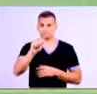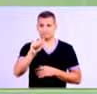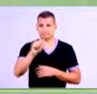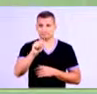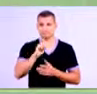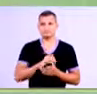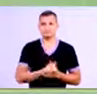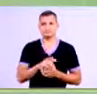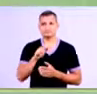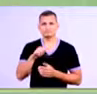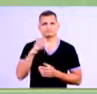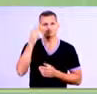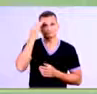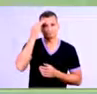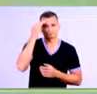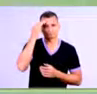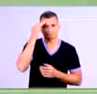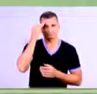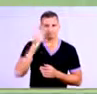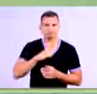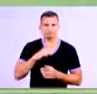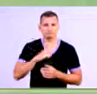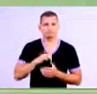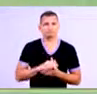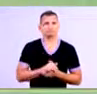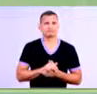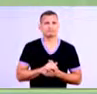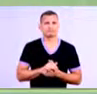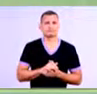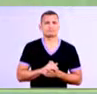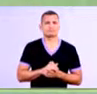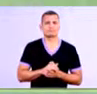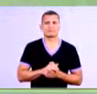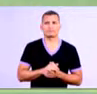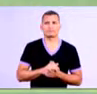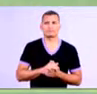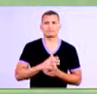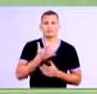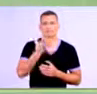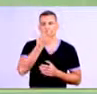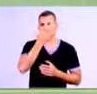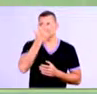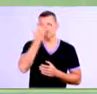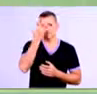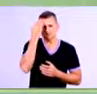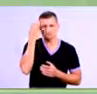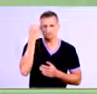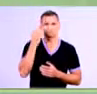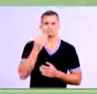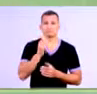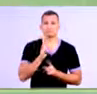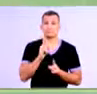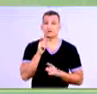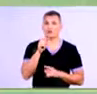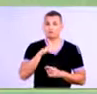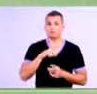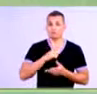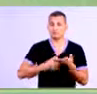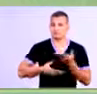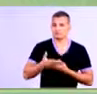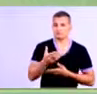não é aquela memória assim que tem longa esquecimento, não. Aquela memória remota, ela está relacionada a